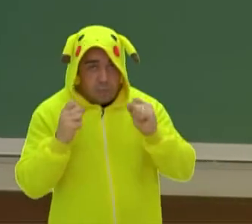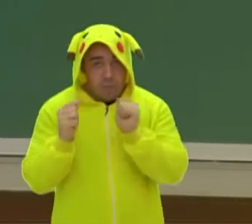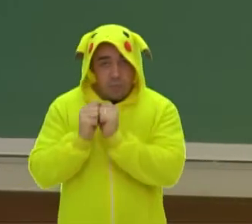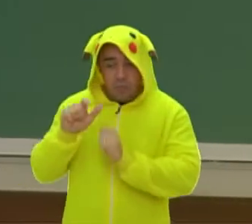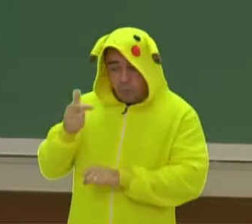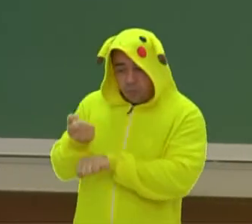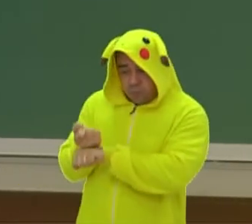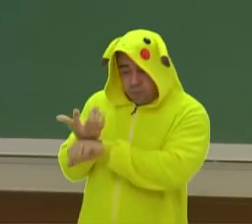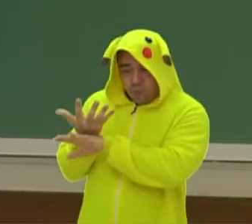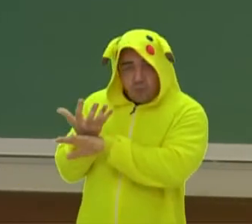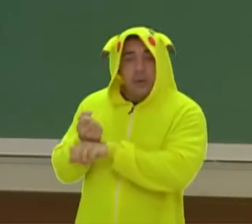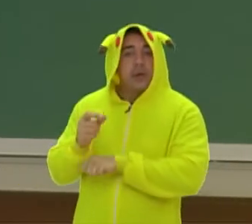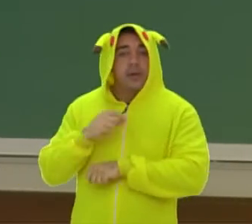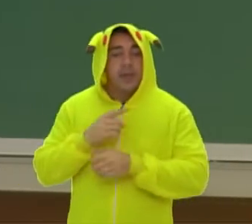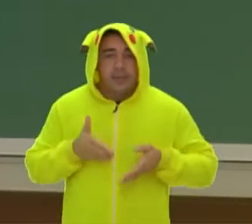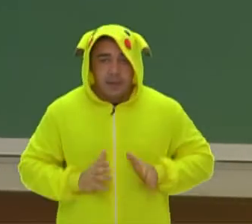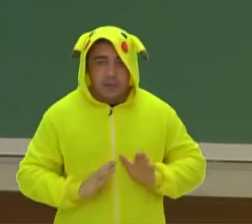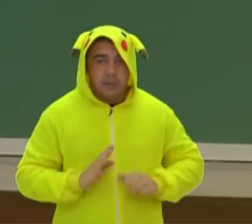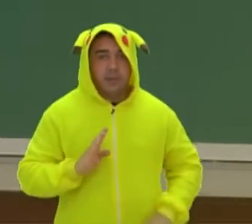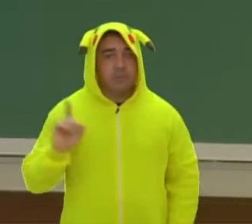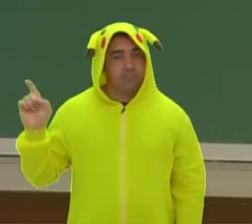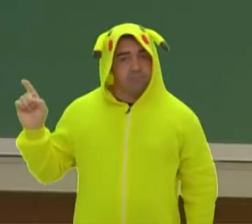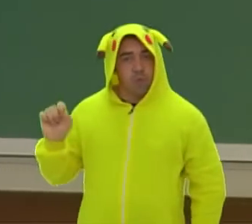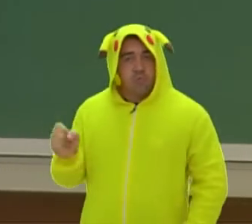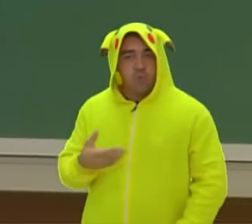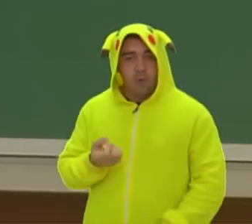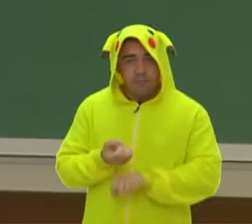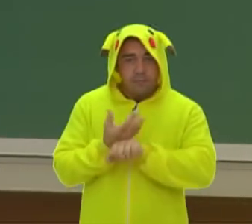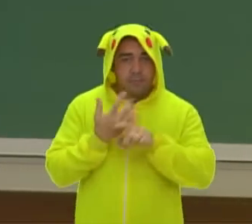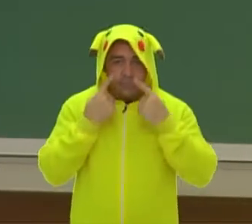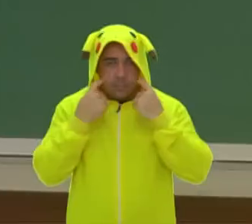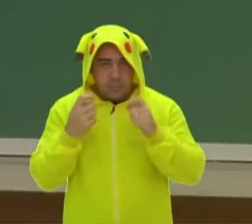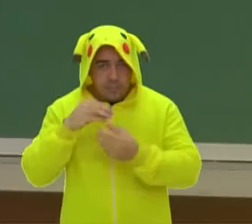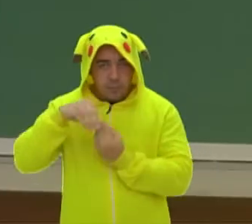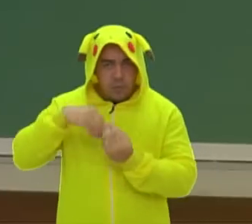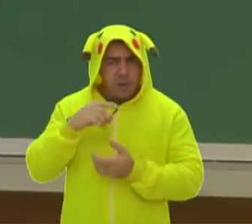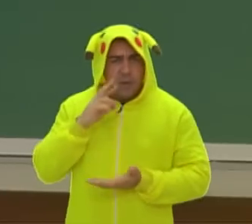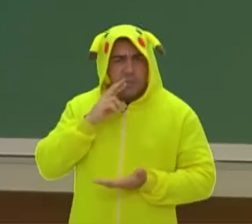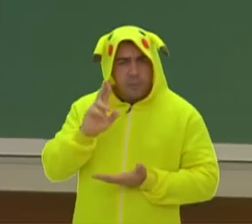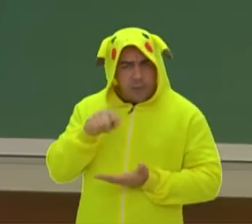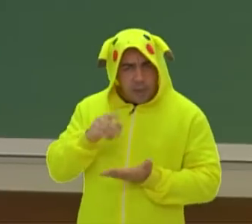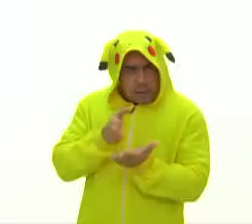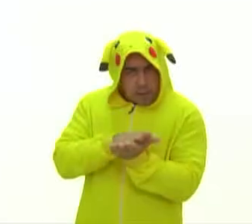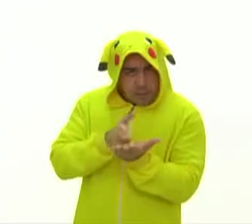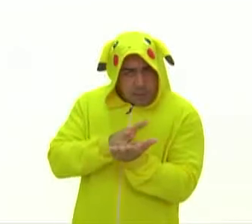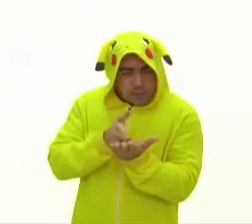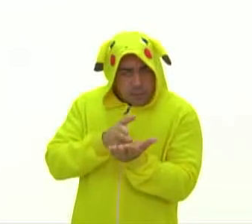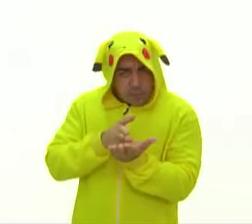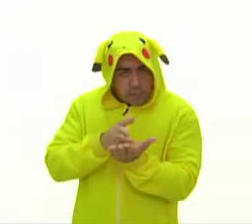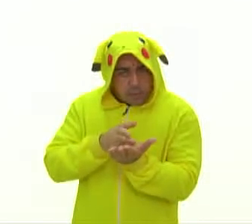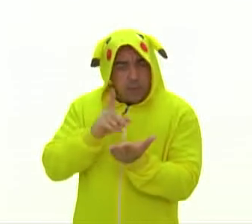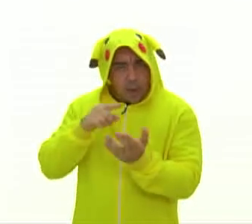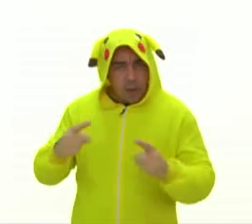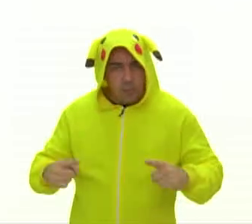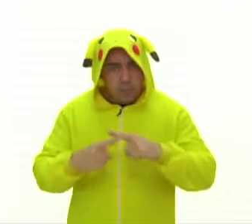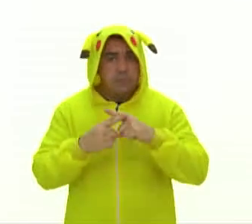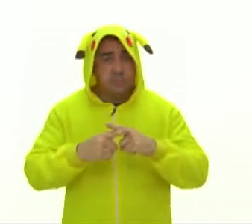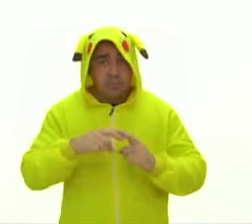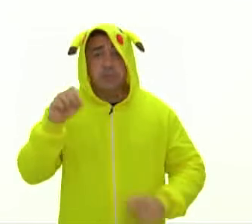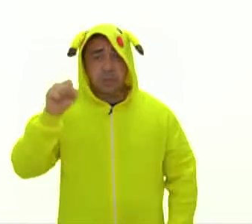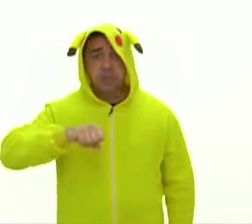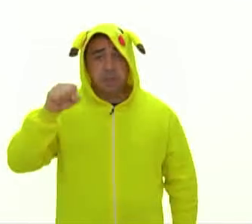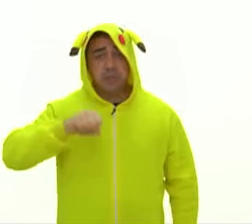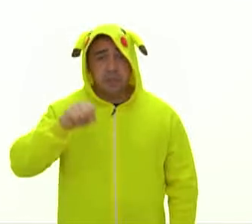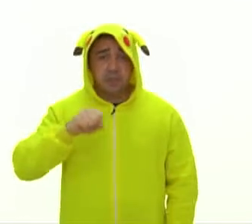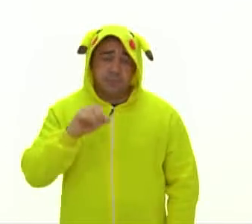com o Bulbasaur, nasceu o Bulbachu. Qual a alternativa que está incorreta? Ele é um animal híbrido, resultado do cruzamento de duas espécies diferentes?